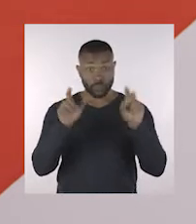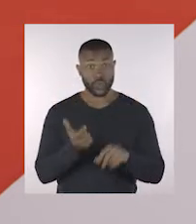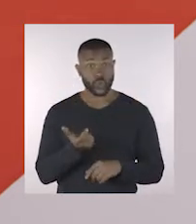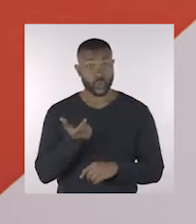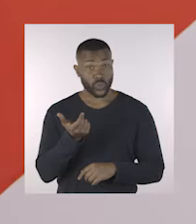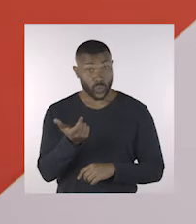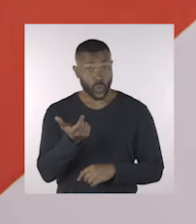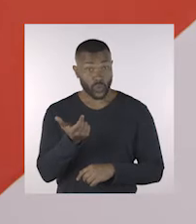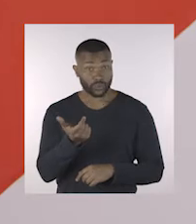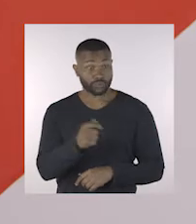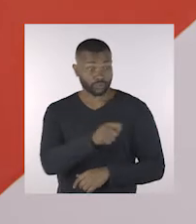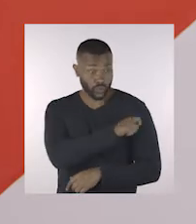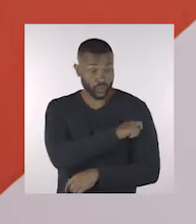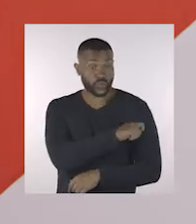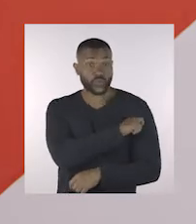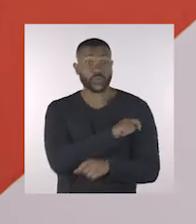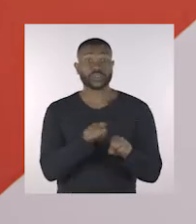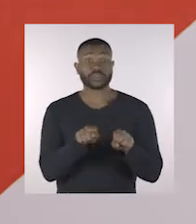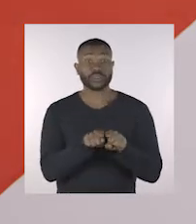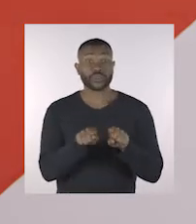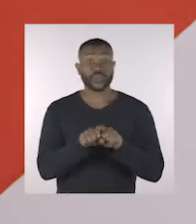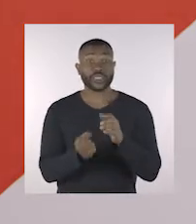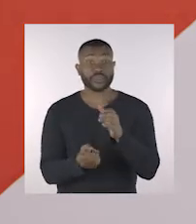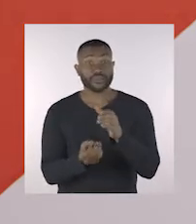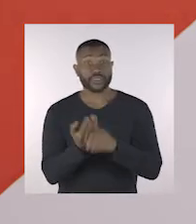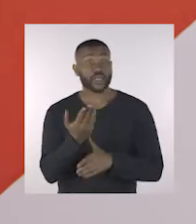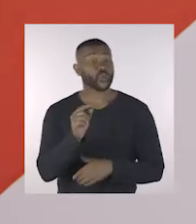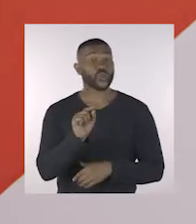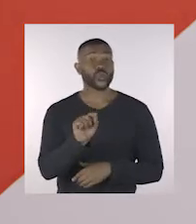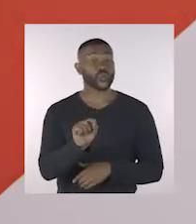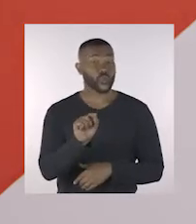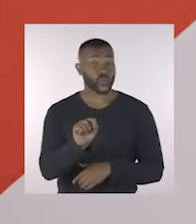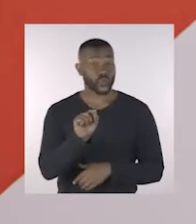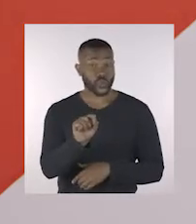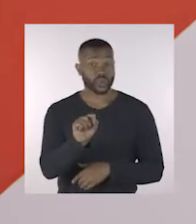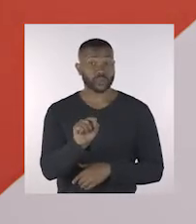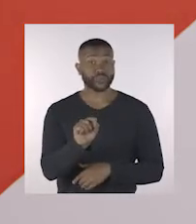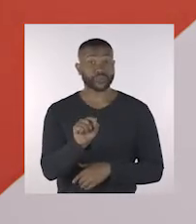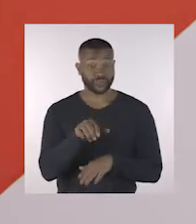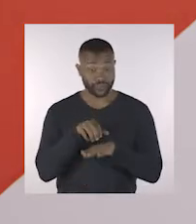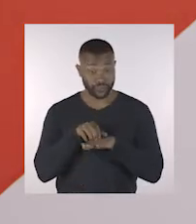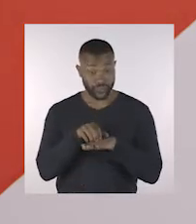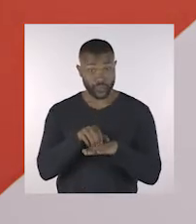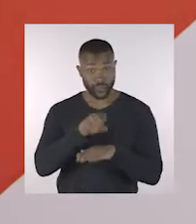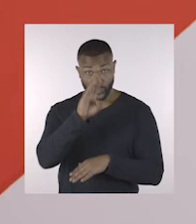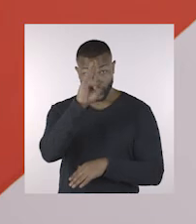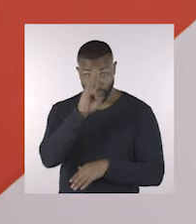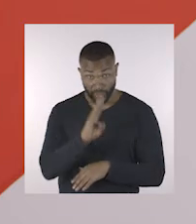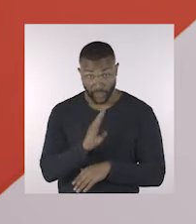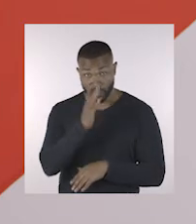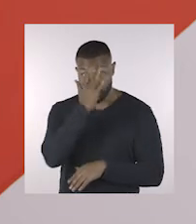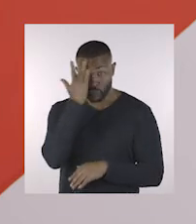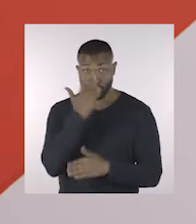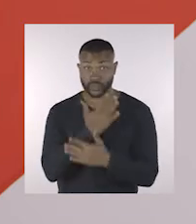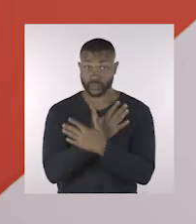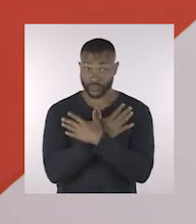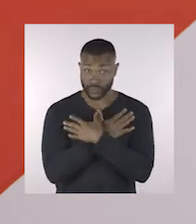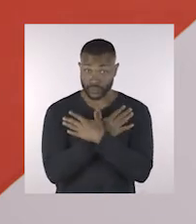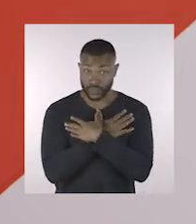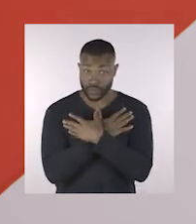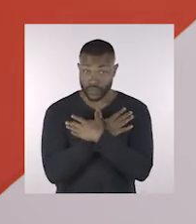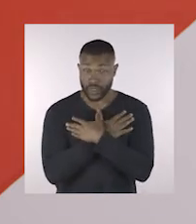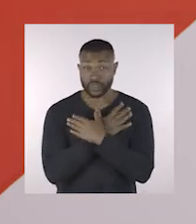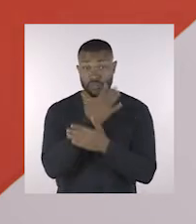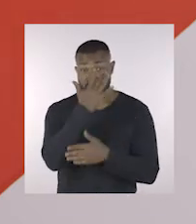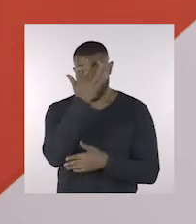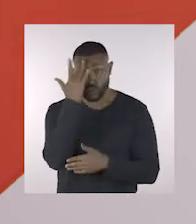questão não só o passe livre para os estudantes Mas nós vamos fazer vamos implantar o transporte gratuito o passe livre